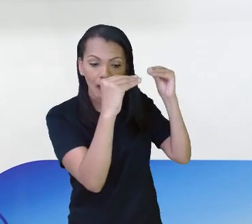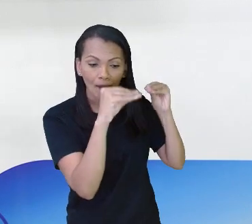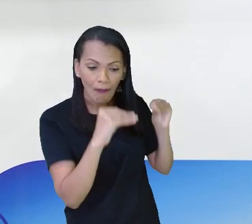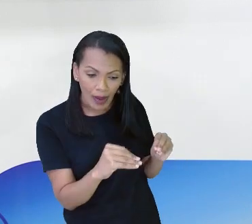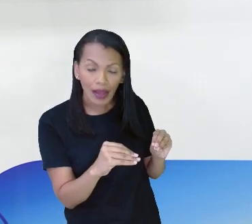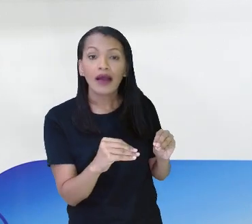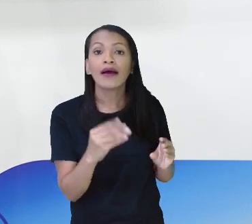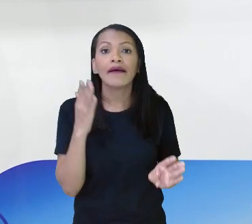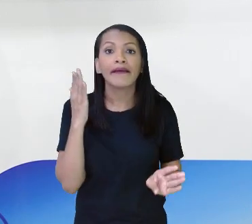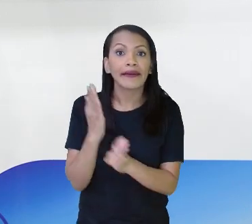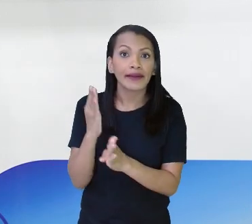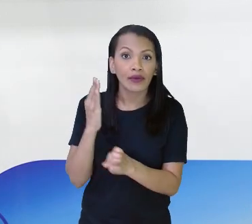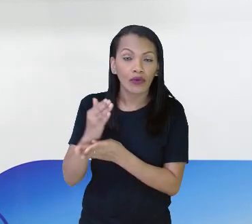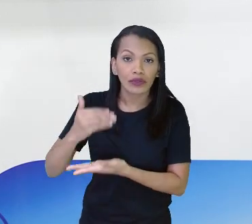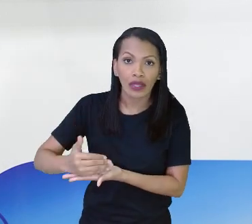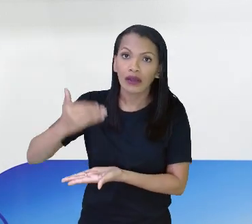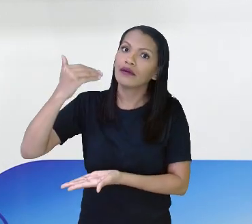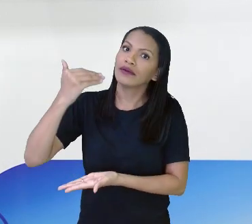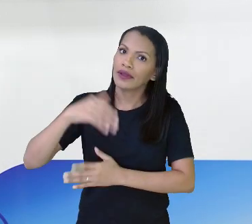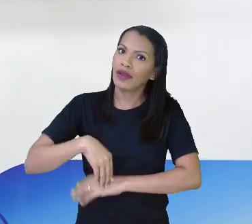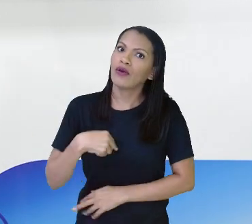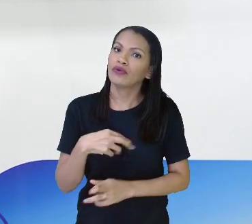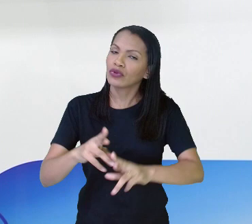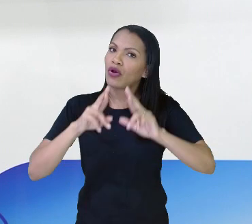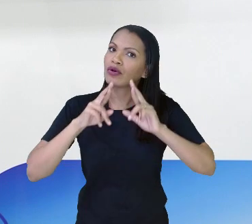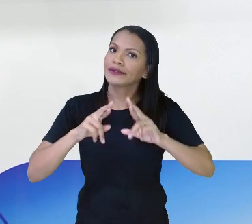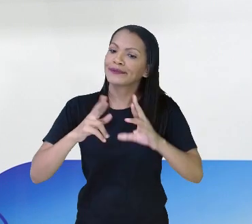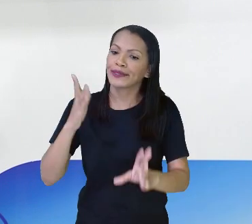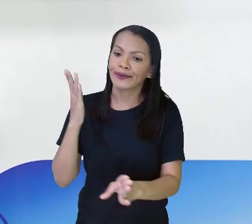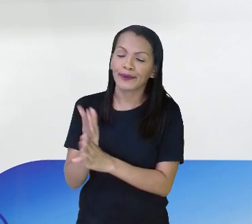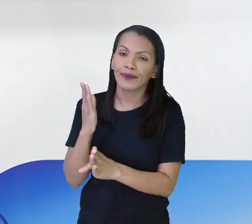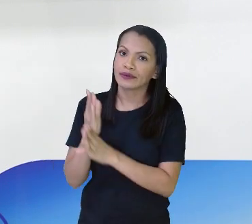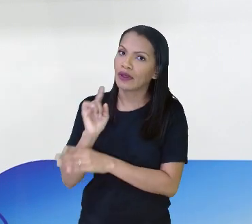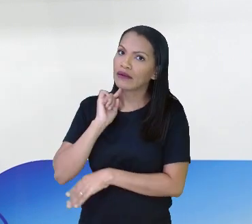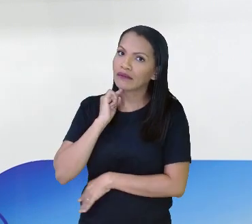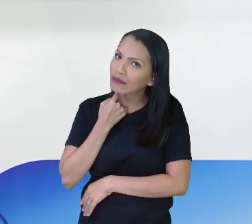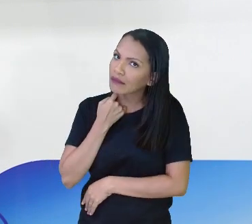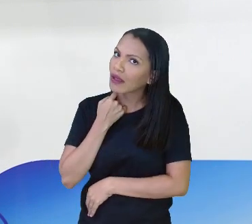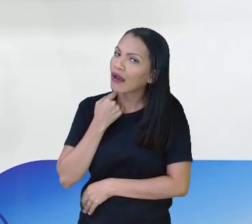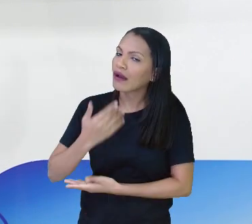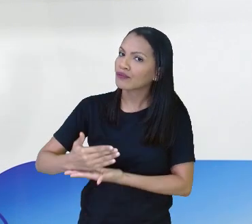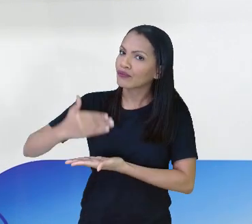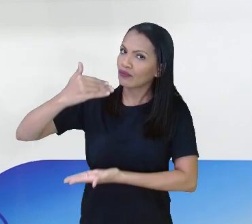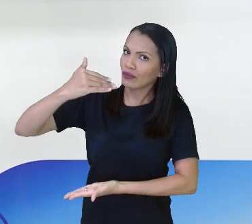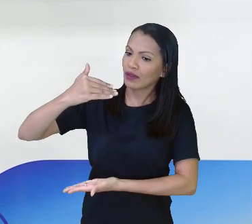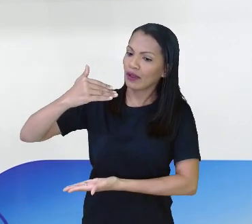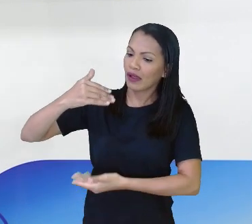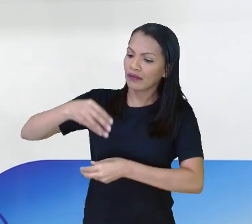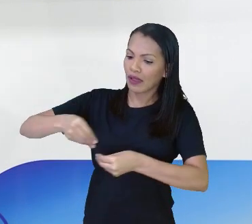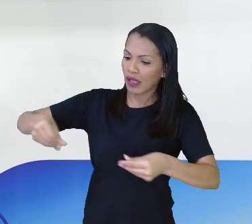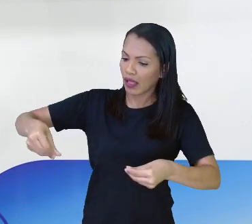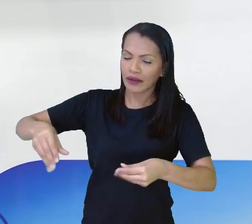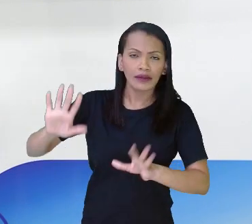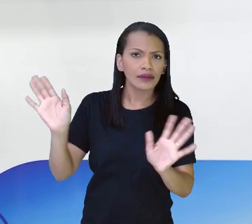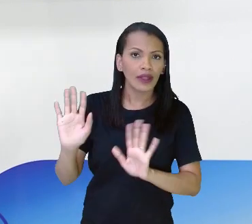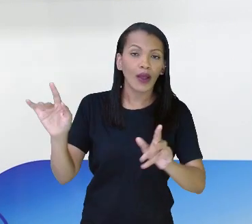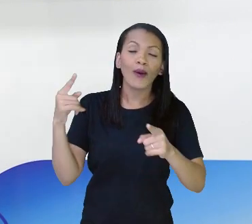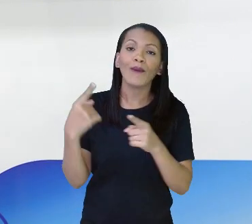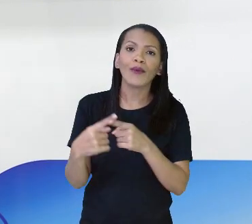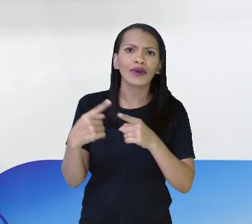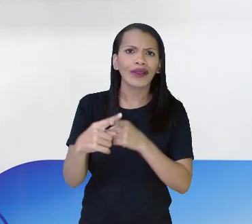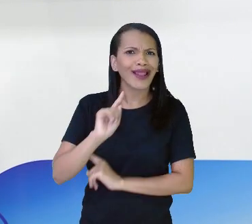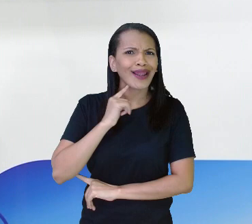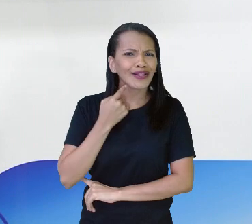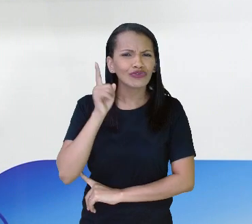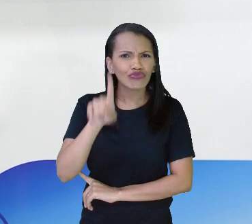encontrados na ilha. Tomara que eles não encontrem mais, não é? Porque lugar de lixo é aonde? No lixo. Então, essa